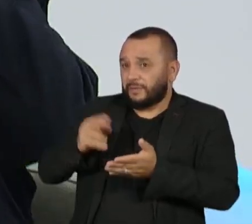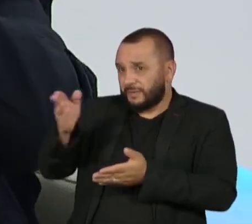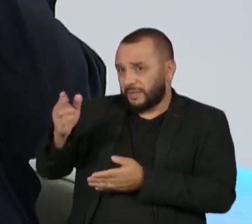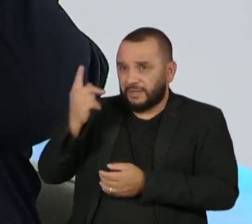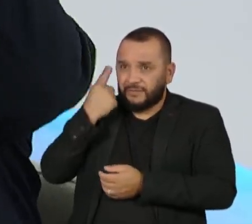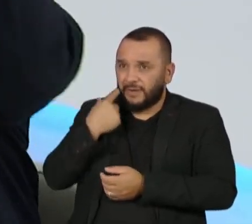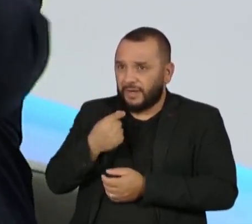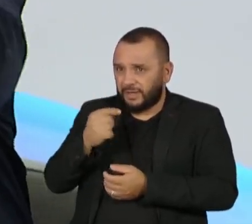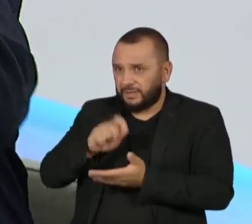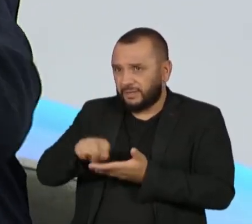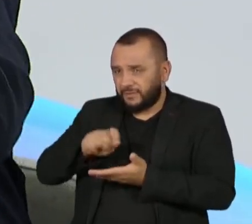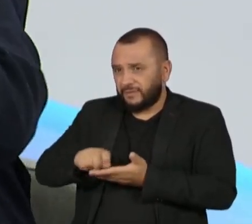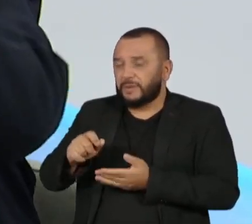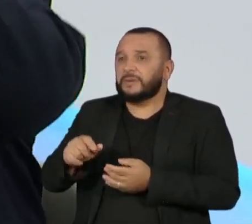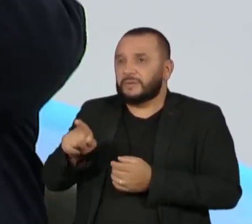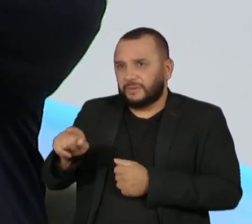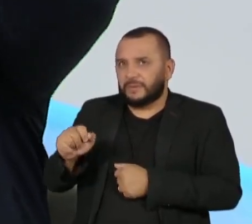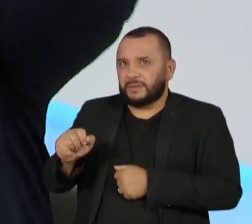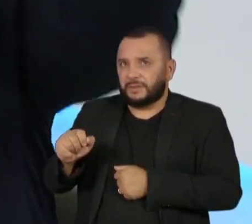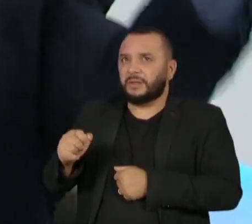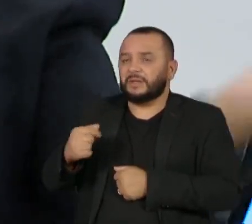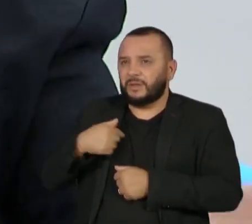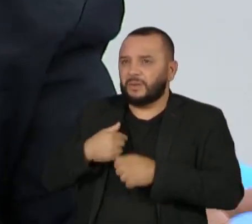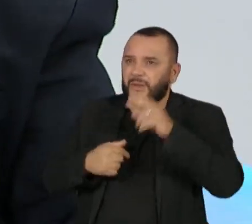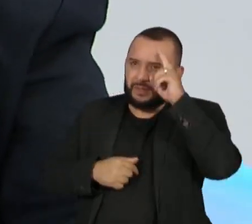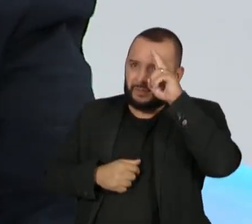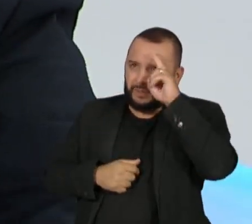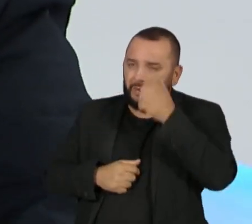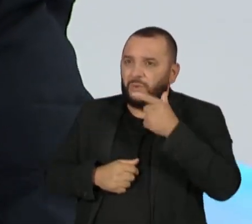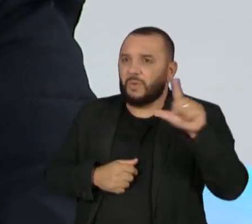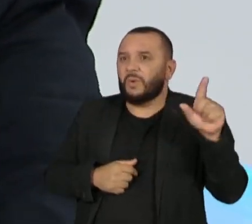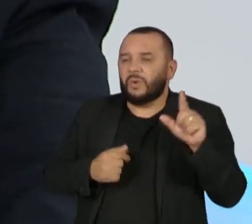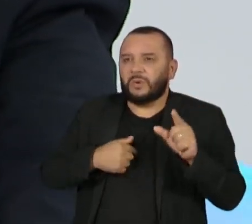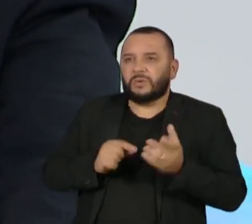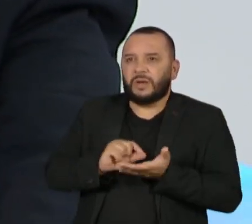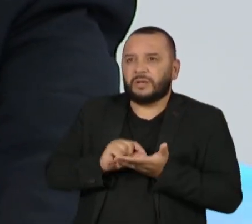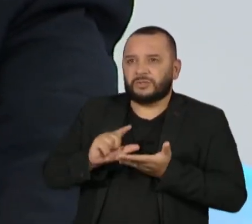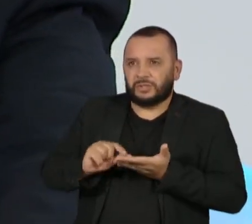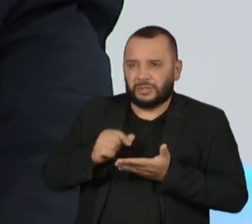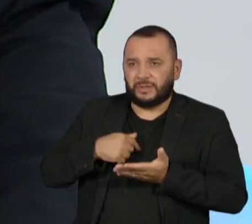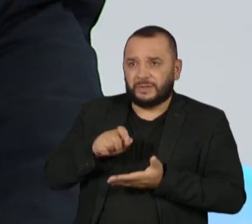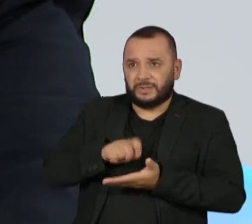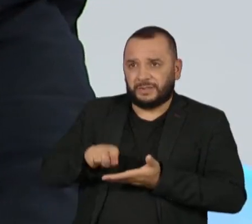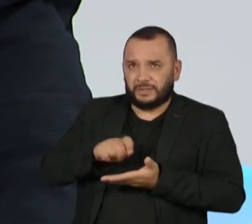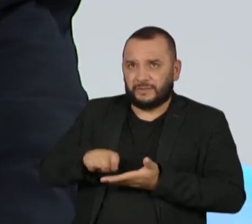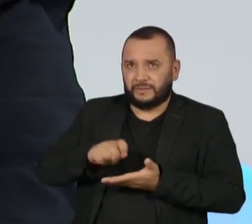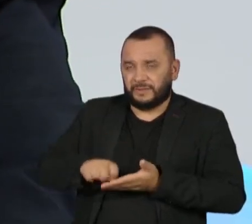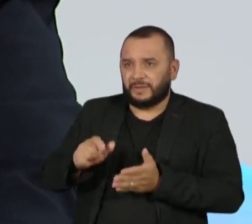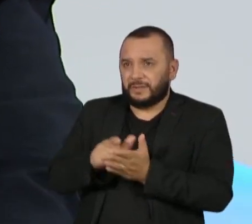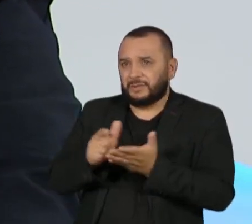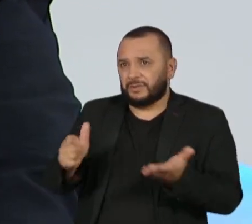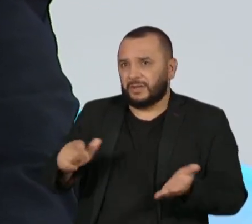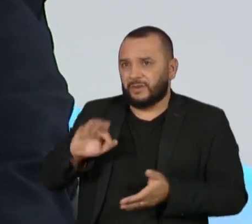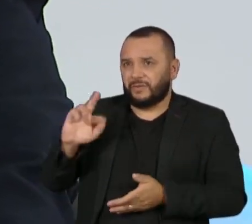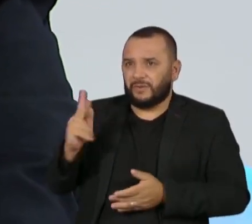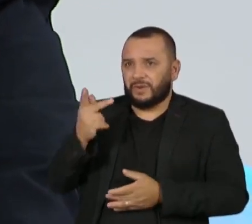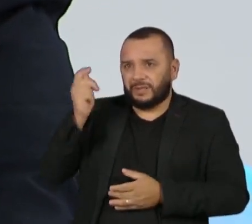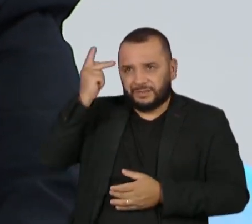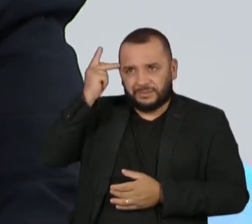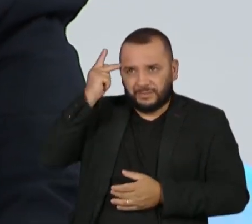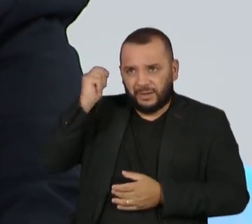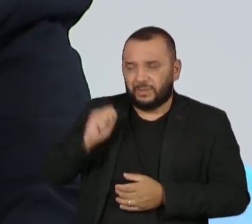que você lembrou que escreveu, e eu lembrei um outro artigo que eu escrevi no começo do inquérito, na Folha de São Paulo,